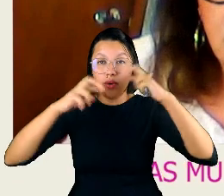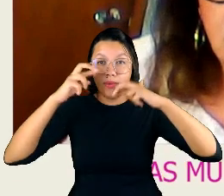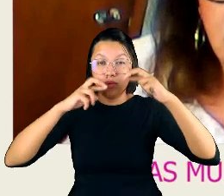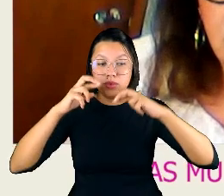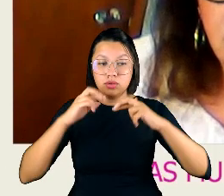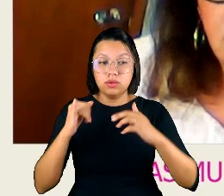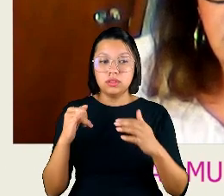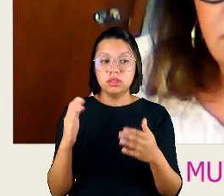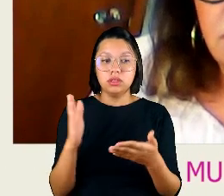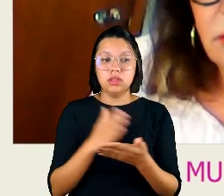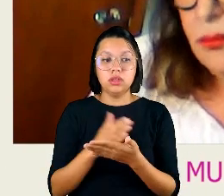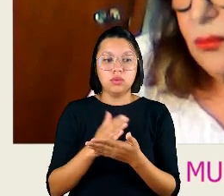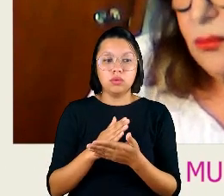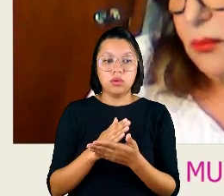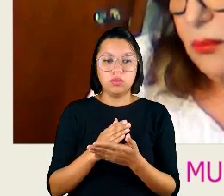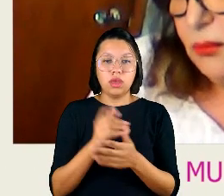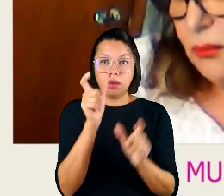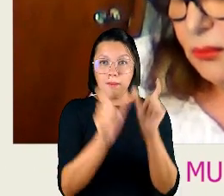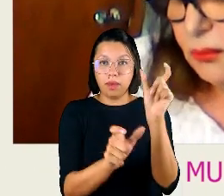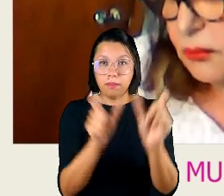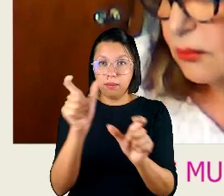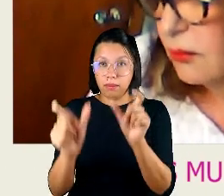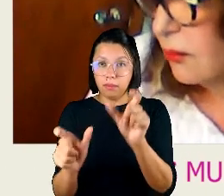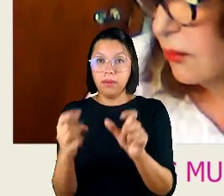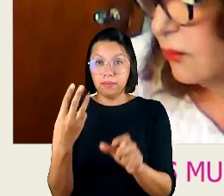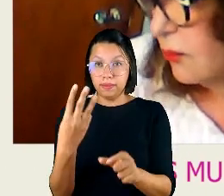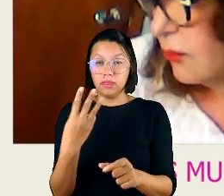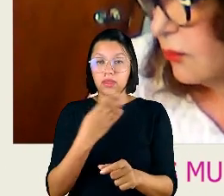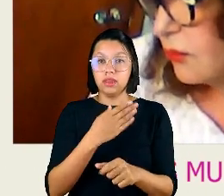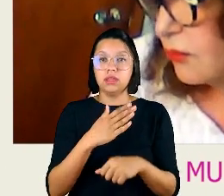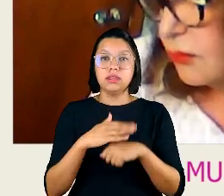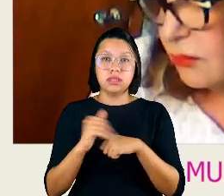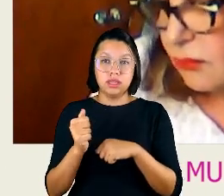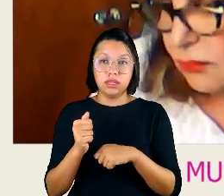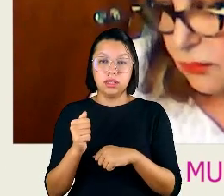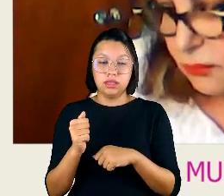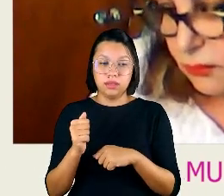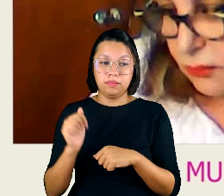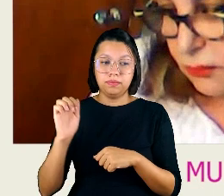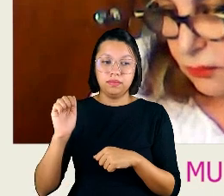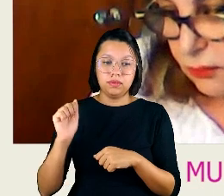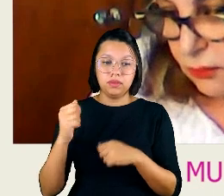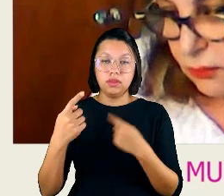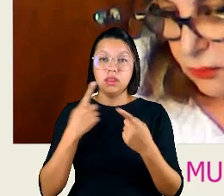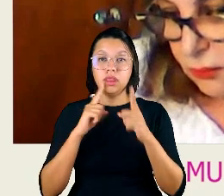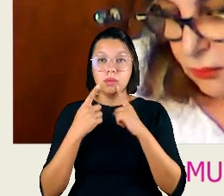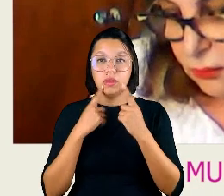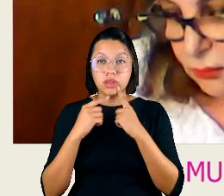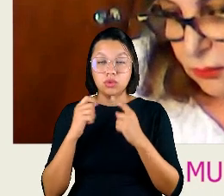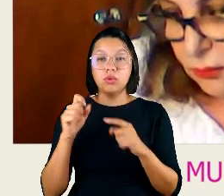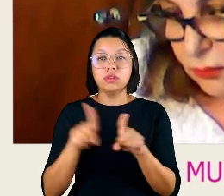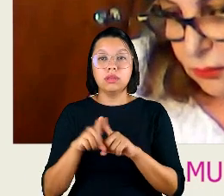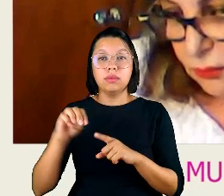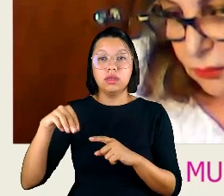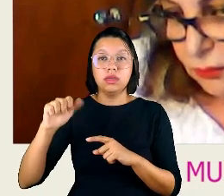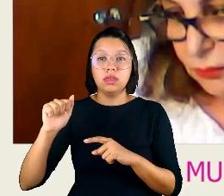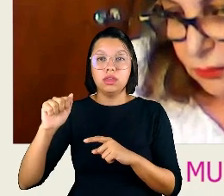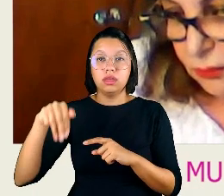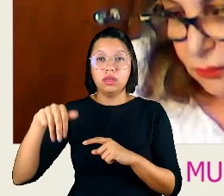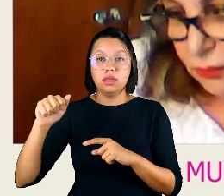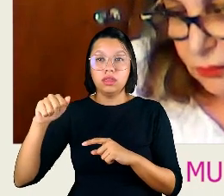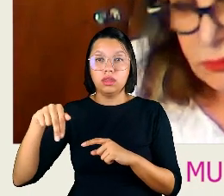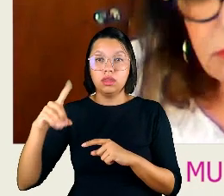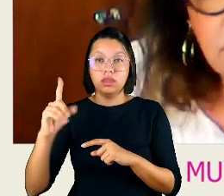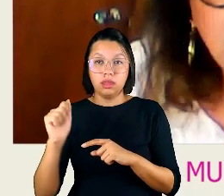nossas três queridas, a Amanda e as nossas duas debatedoras, quiserem compartilhar algumas observações que